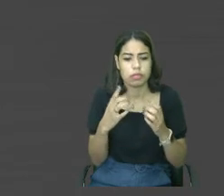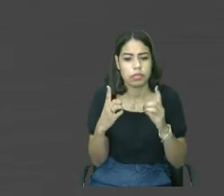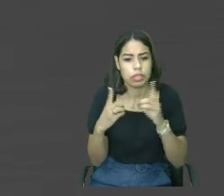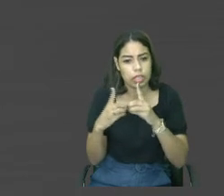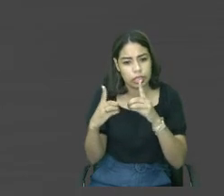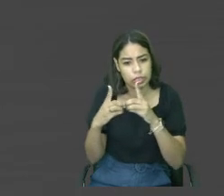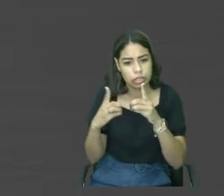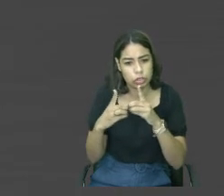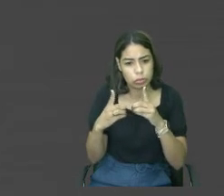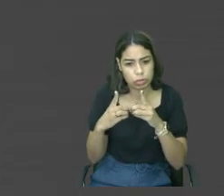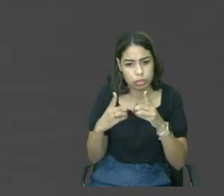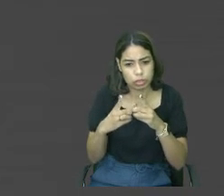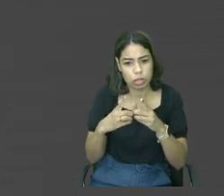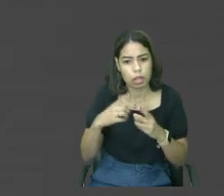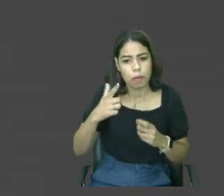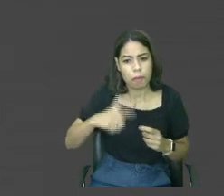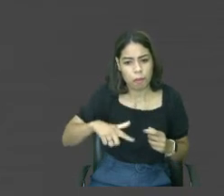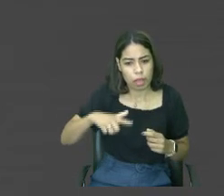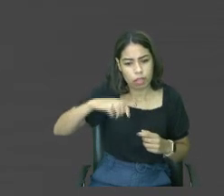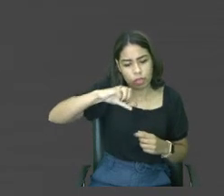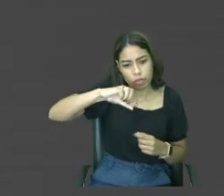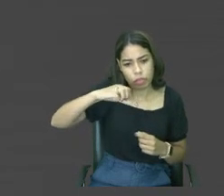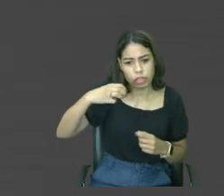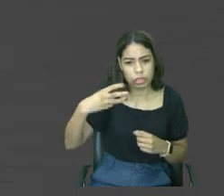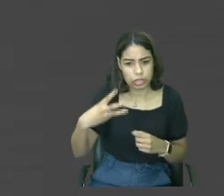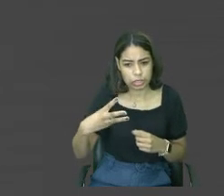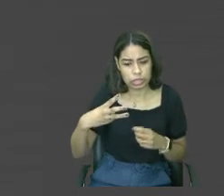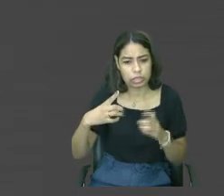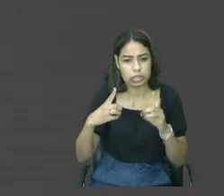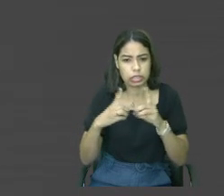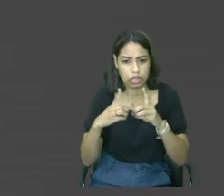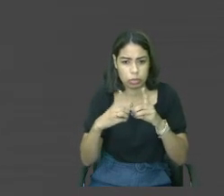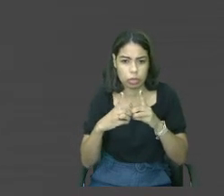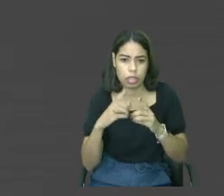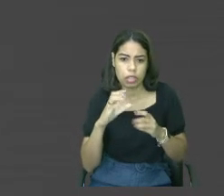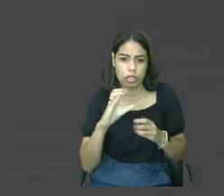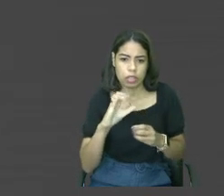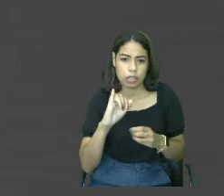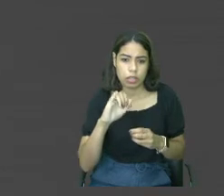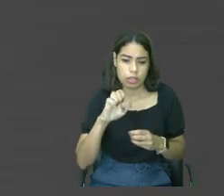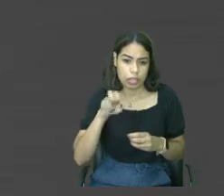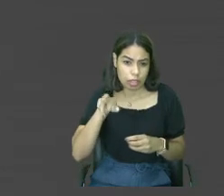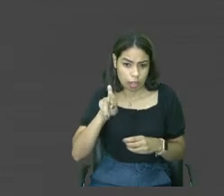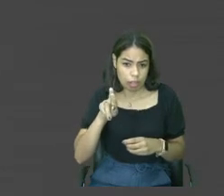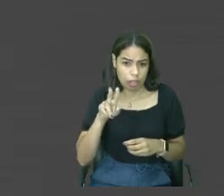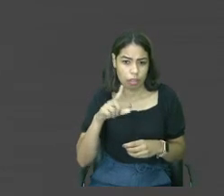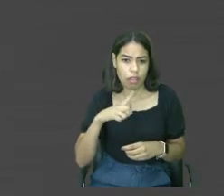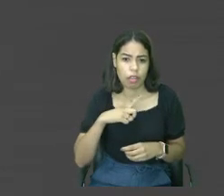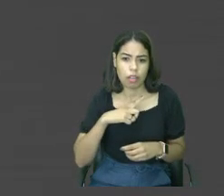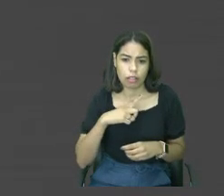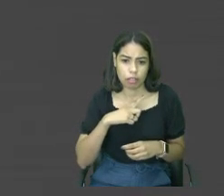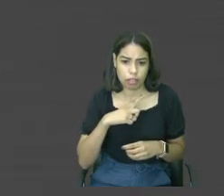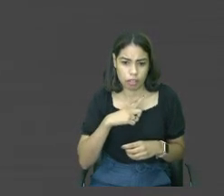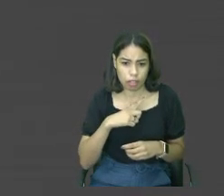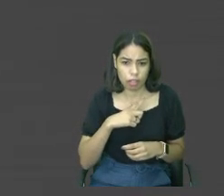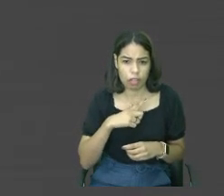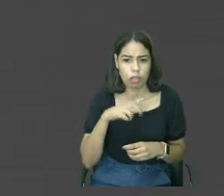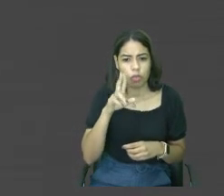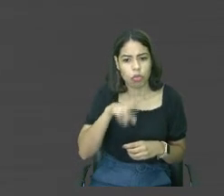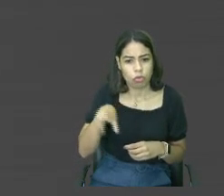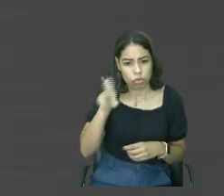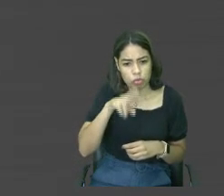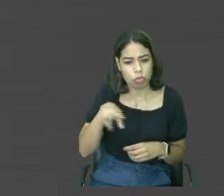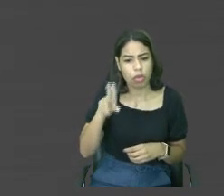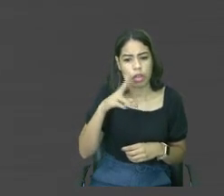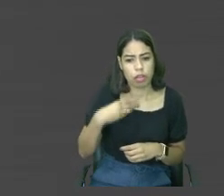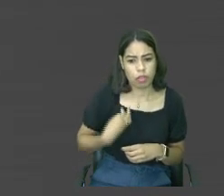CIER. A gente tem lá 819, né, usuários ativos, 132 casos novos no quadrimestre,